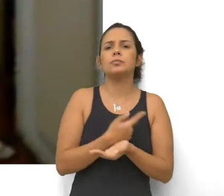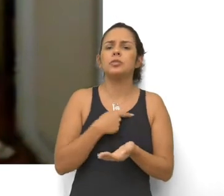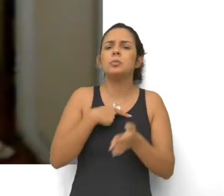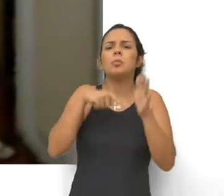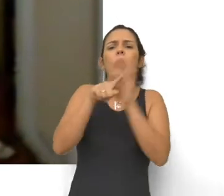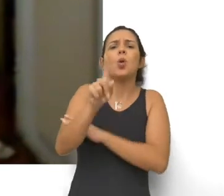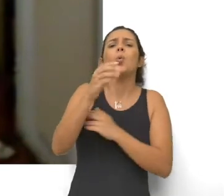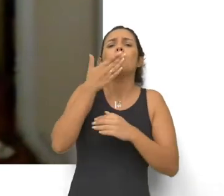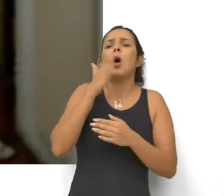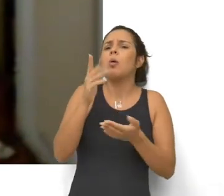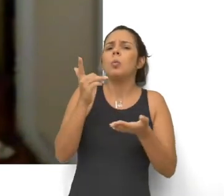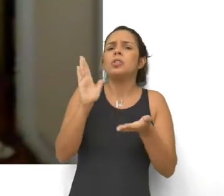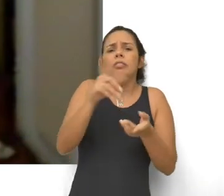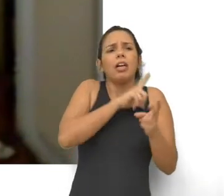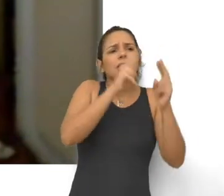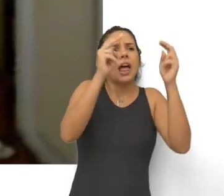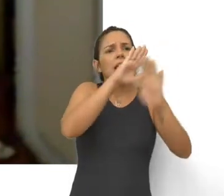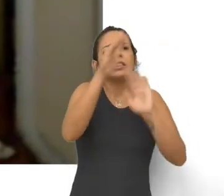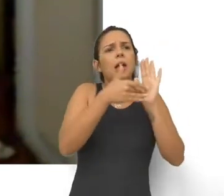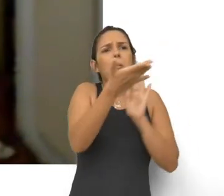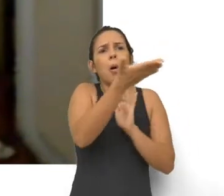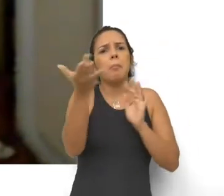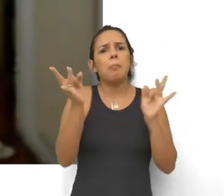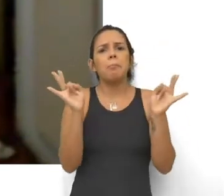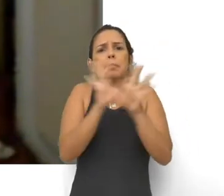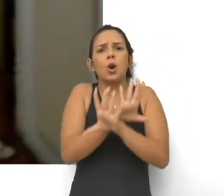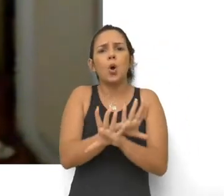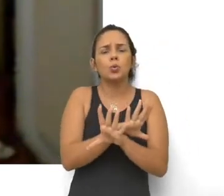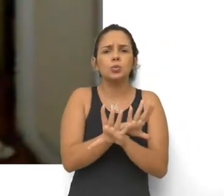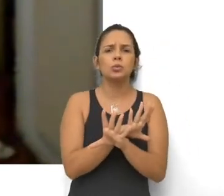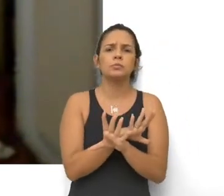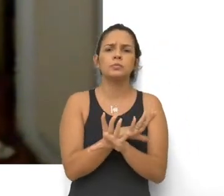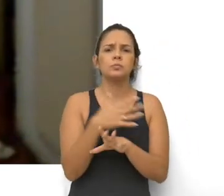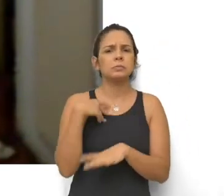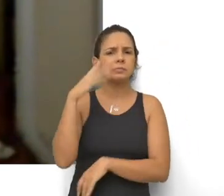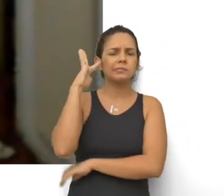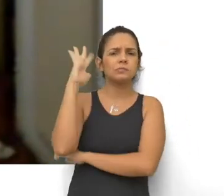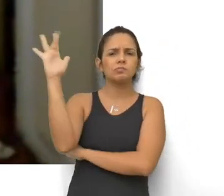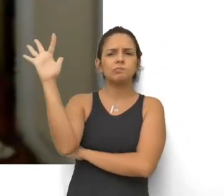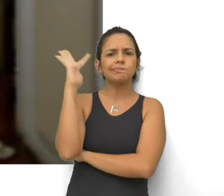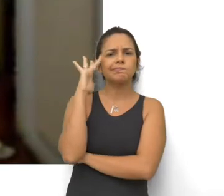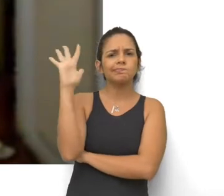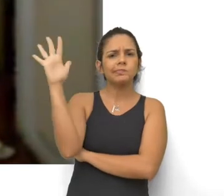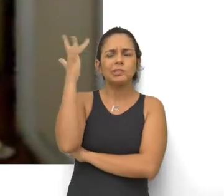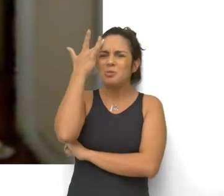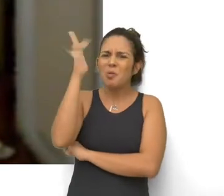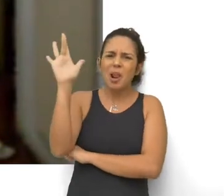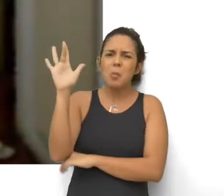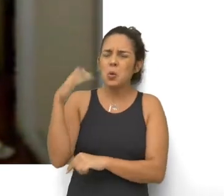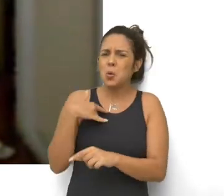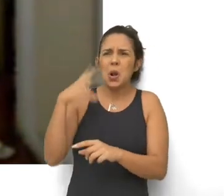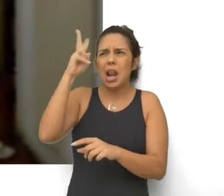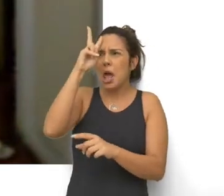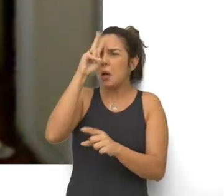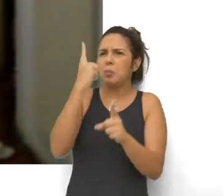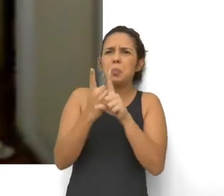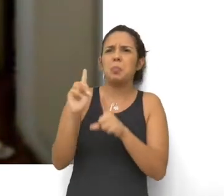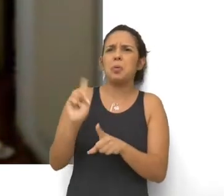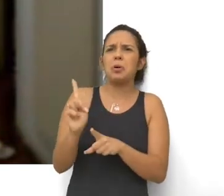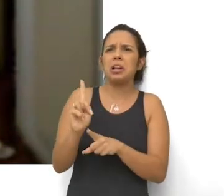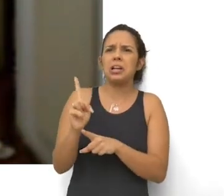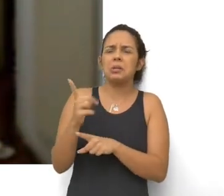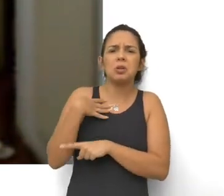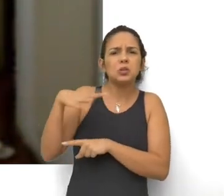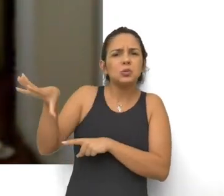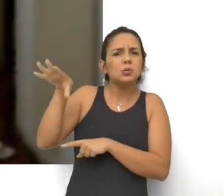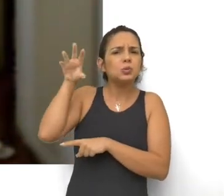os temas já estão todos publicados, né? Não, pensa em um, e eu não me lembro por quê. Talvez pela escuta,